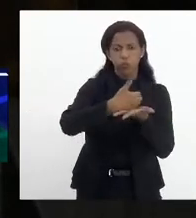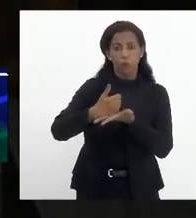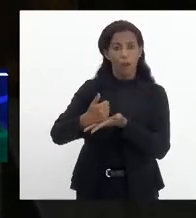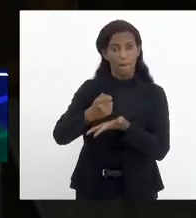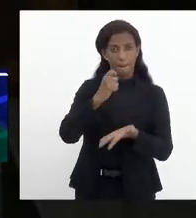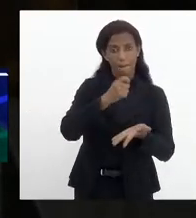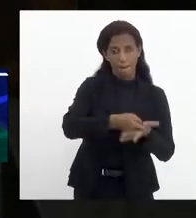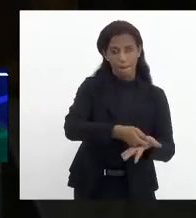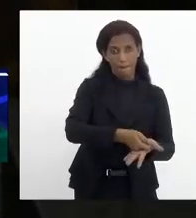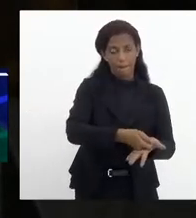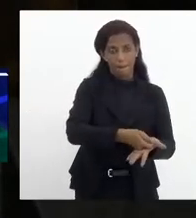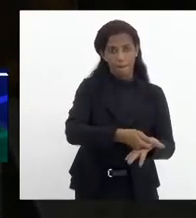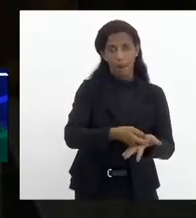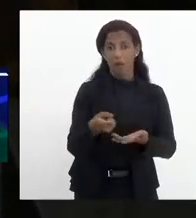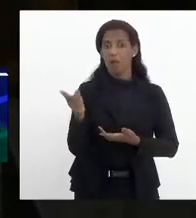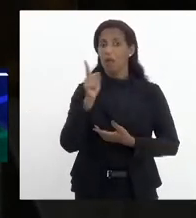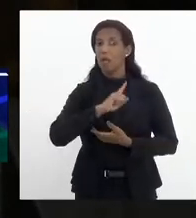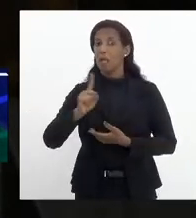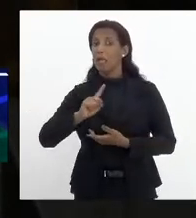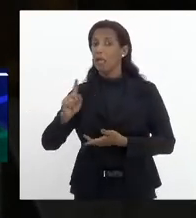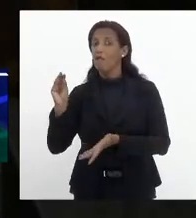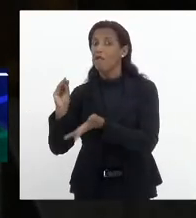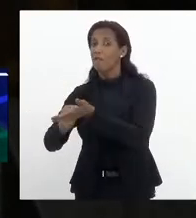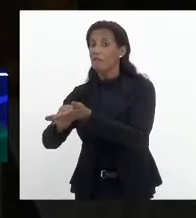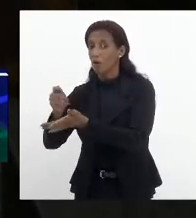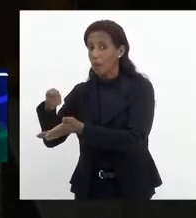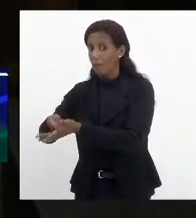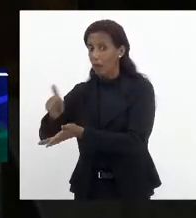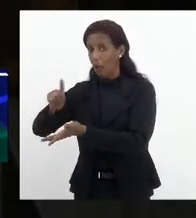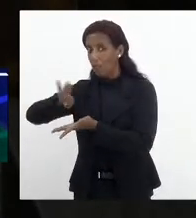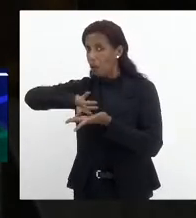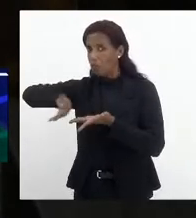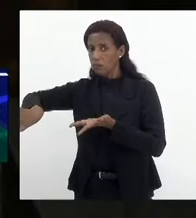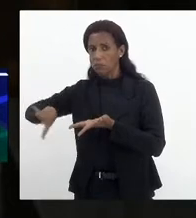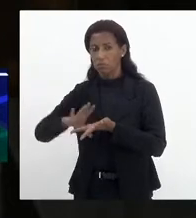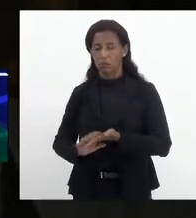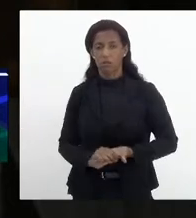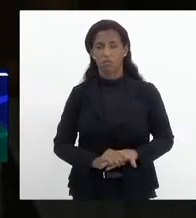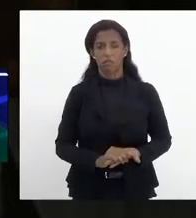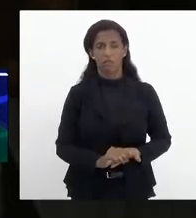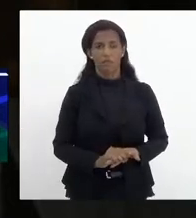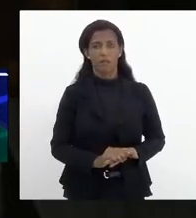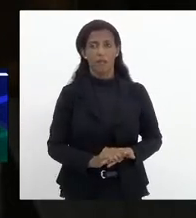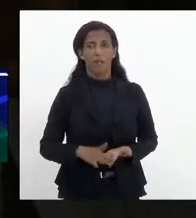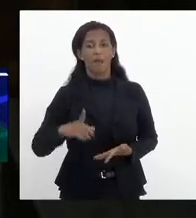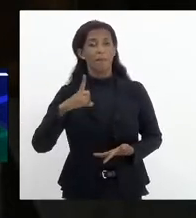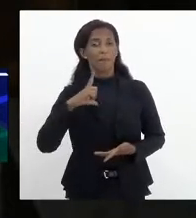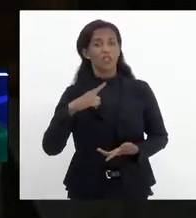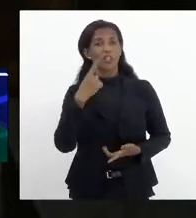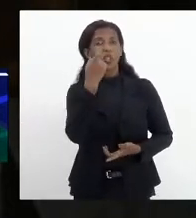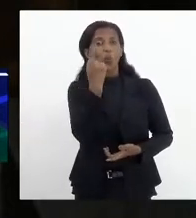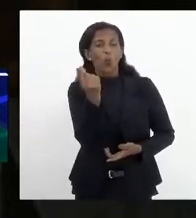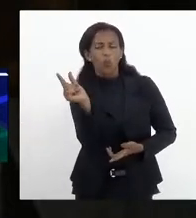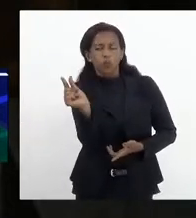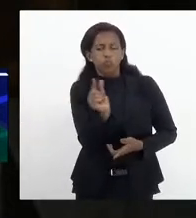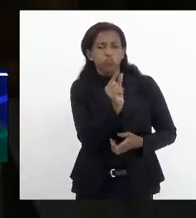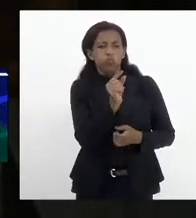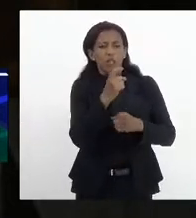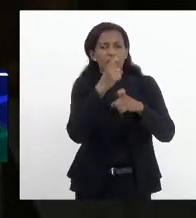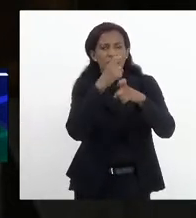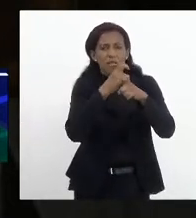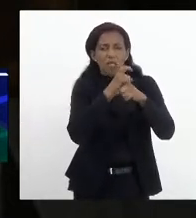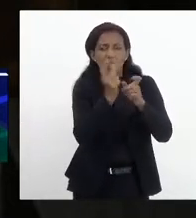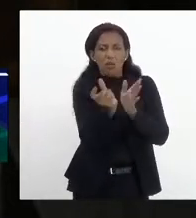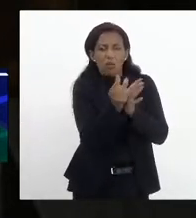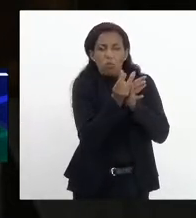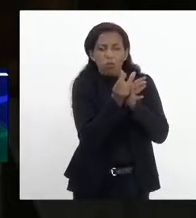liquidados e não os não pagos. Mas aí tem um inciso a essa emenda